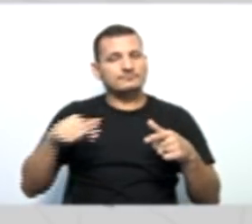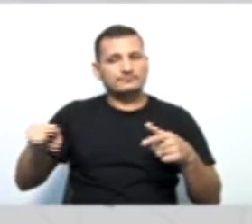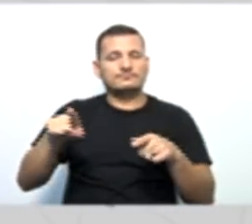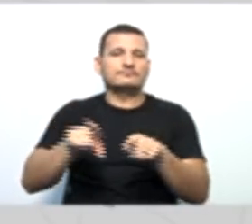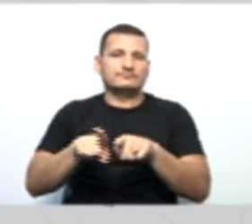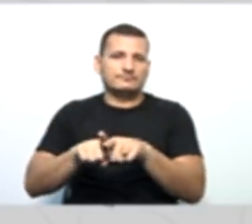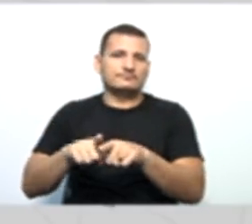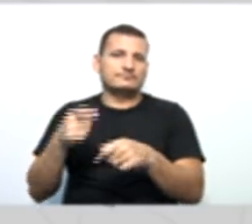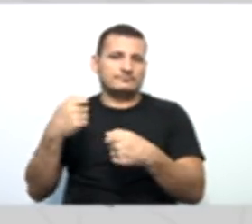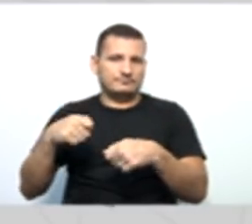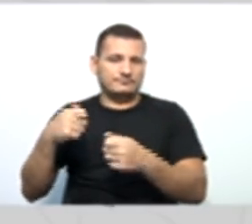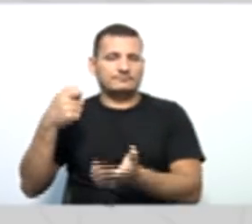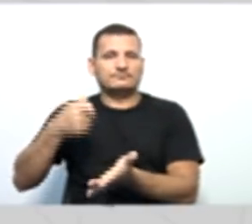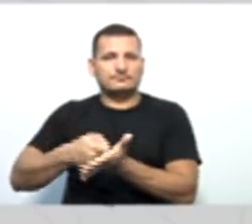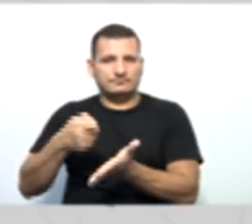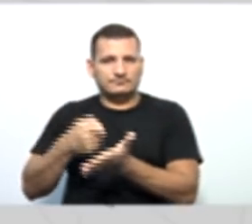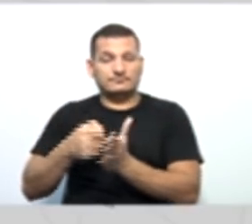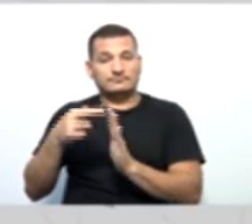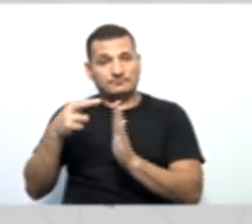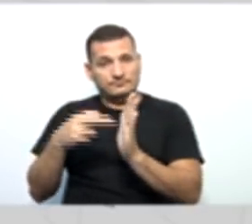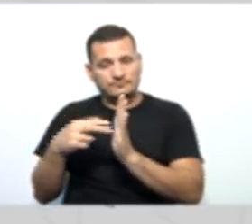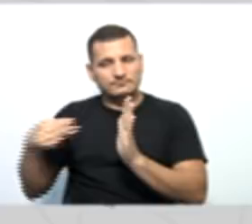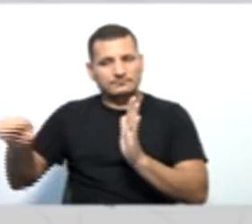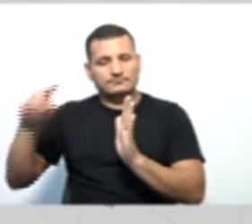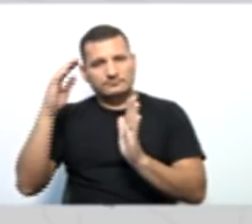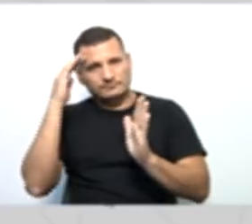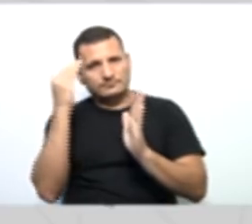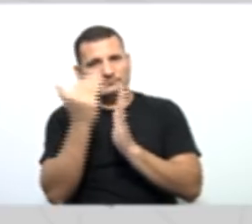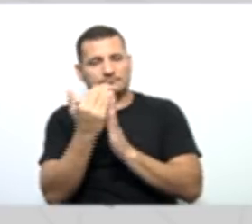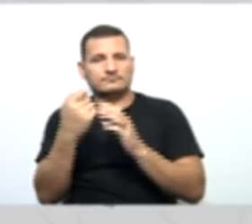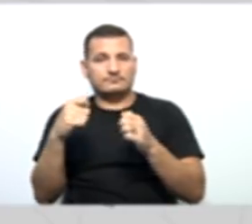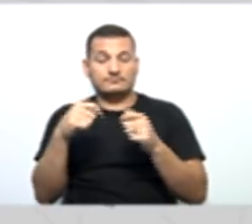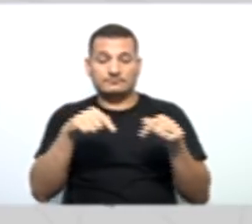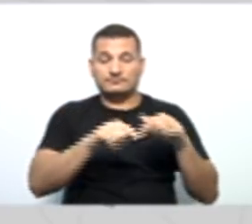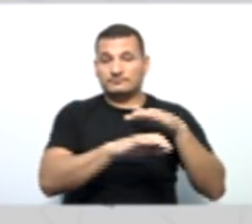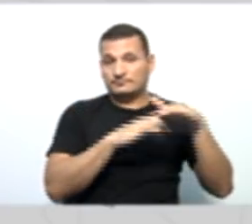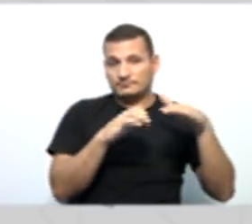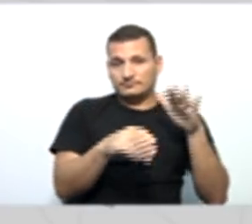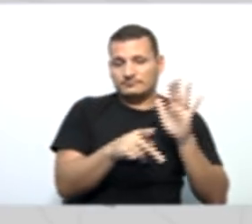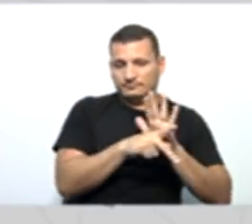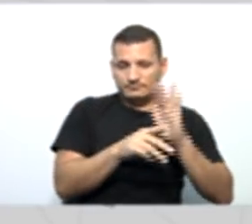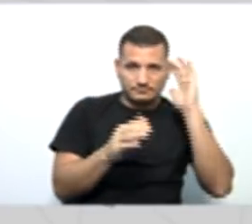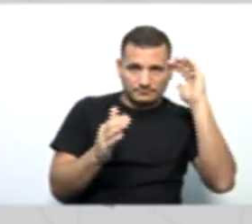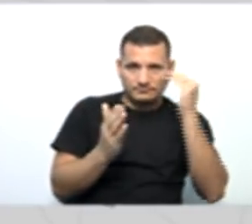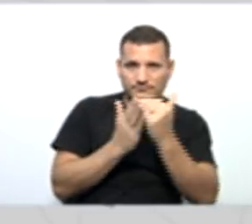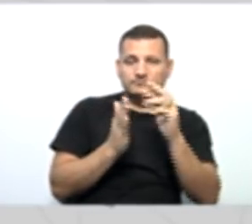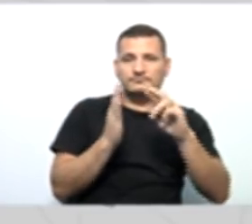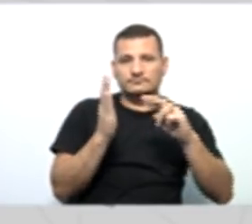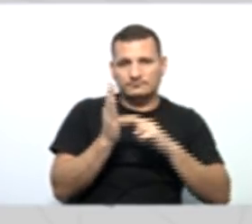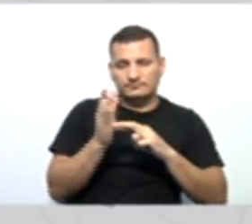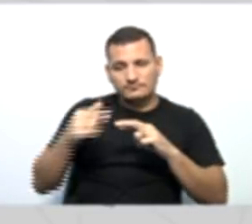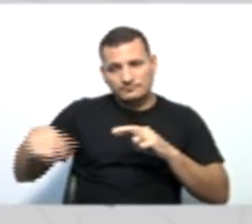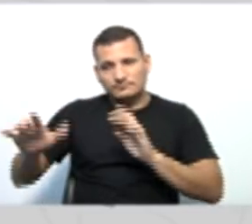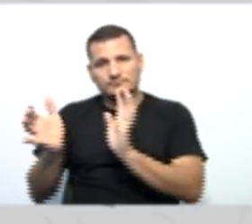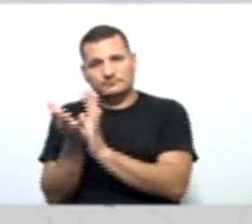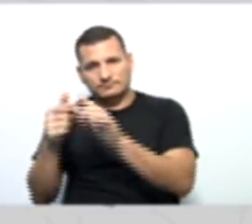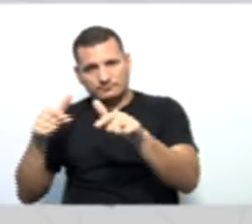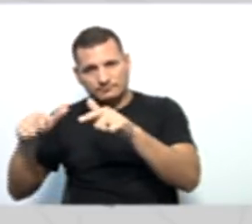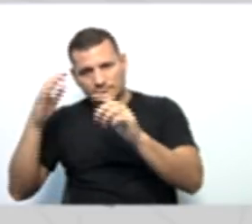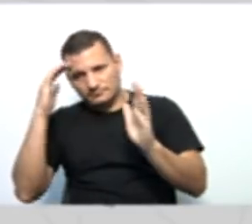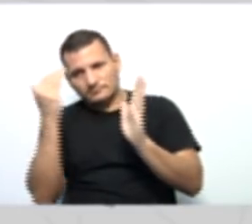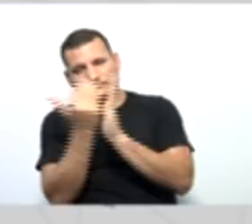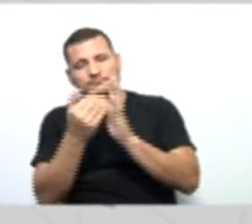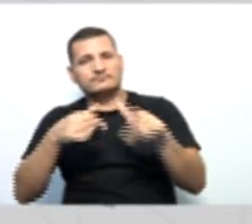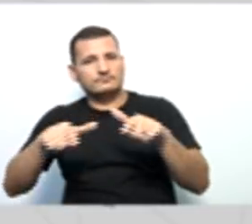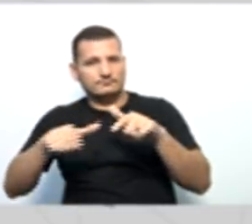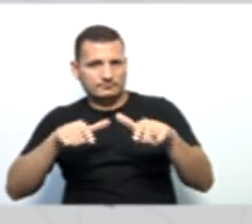outras regrinhas que eles precisam cumprir. Então, os empresários precisam cumprir regras e os trabalhadores também. Primeira